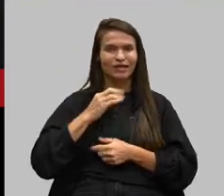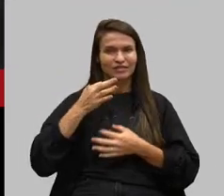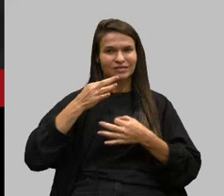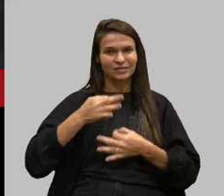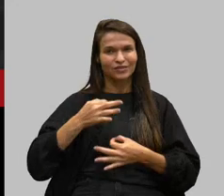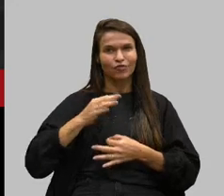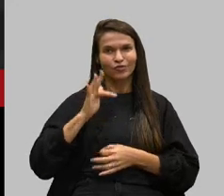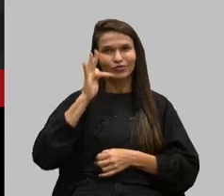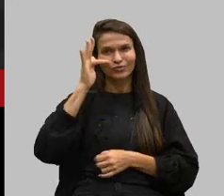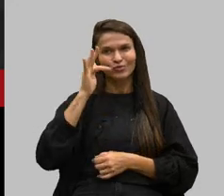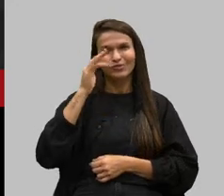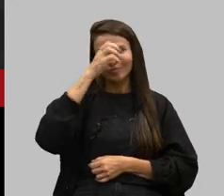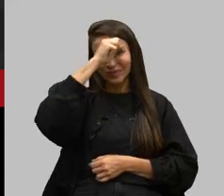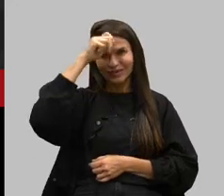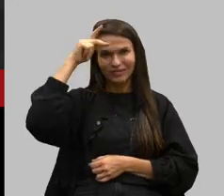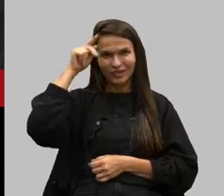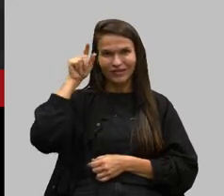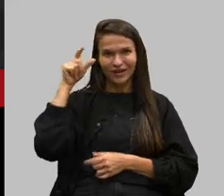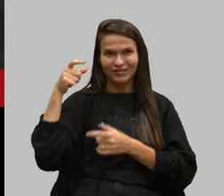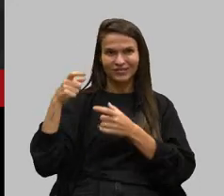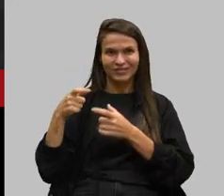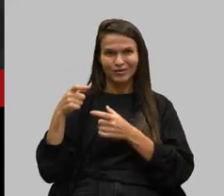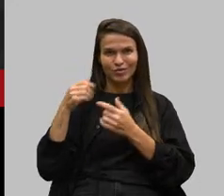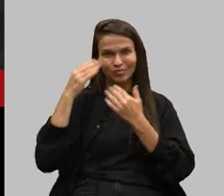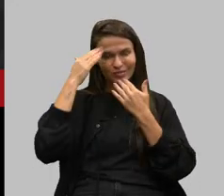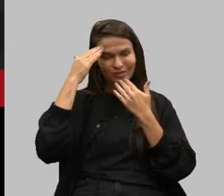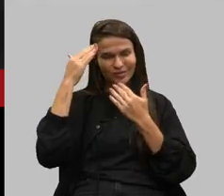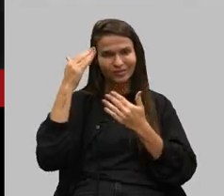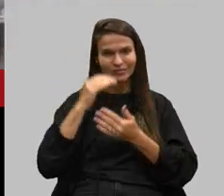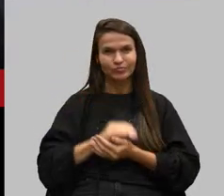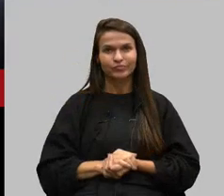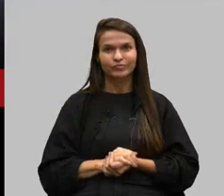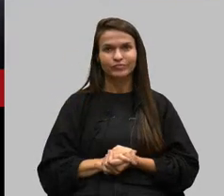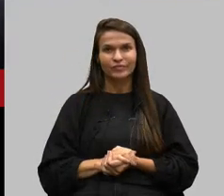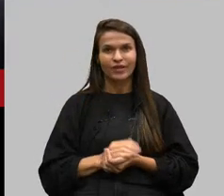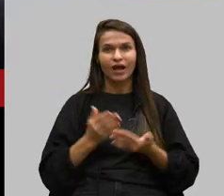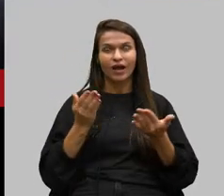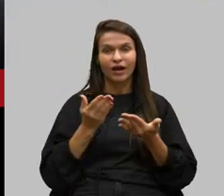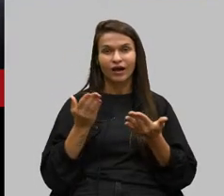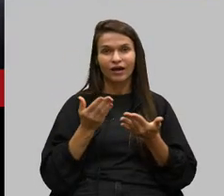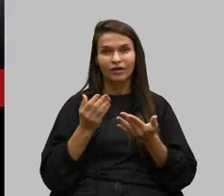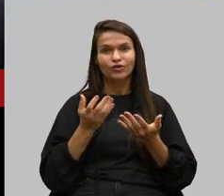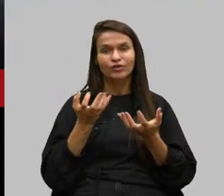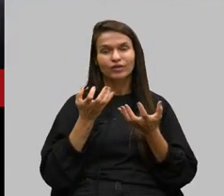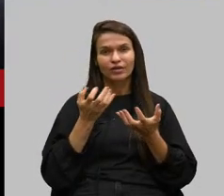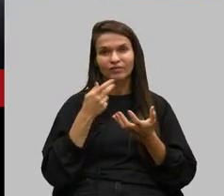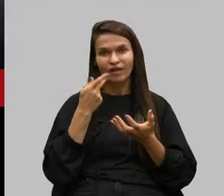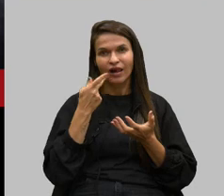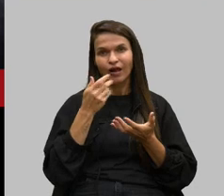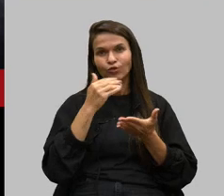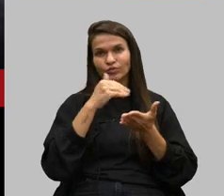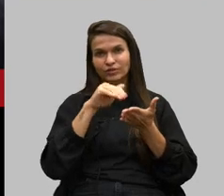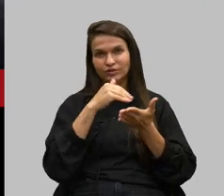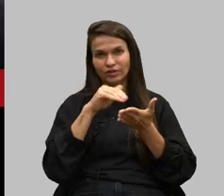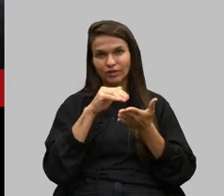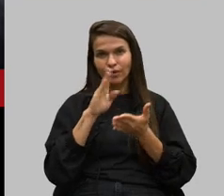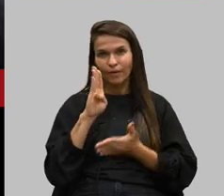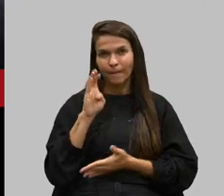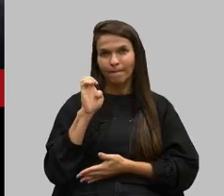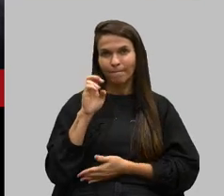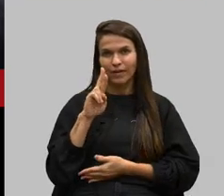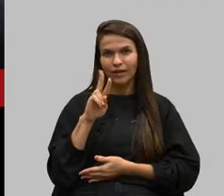Prefeito lá parabéns Muito obrigado você eu quero falar inicialmente aqui com o secretário Bernardo